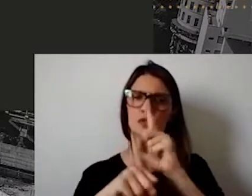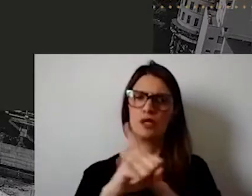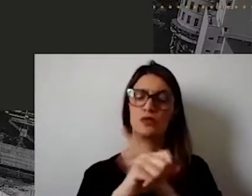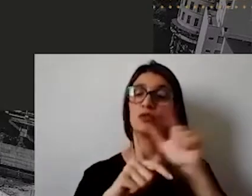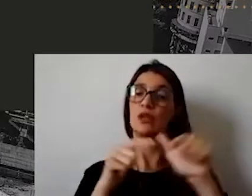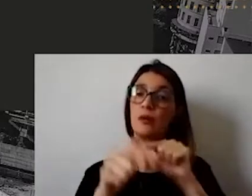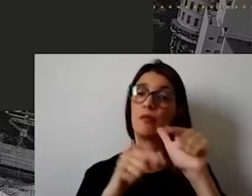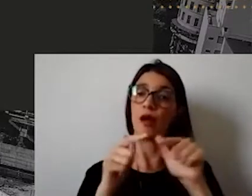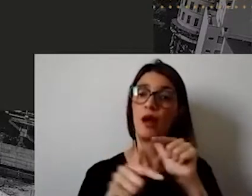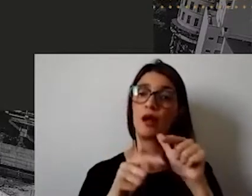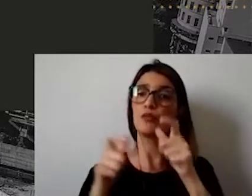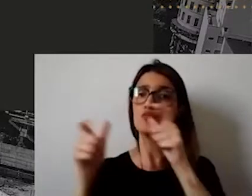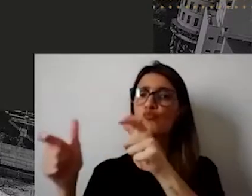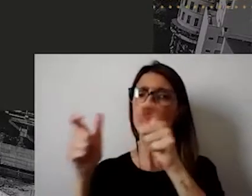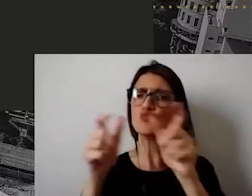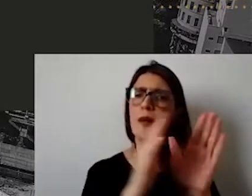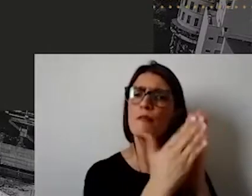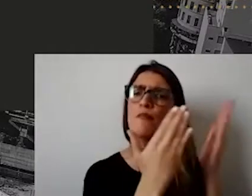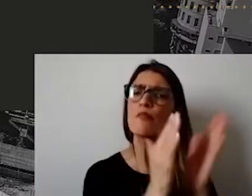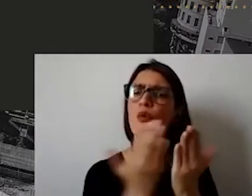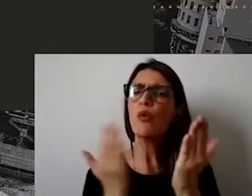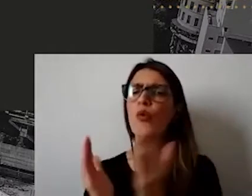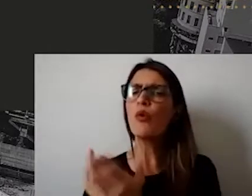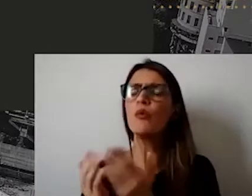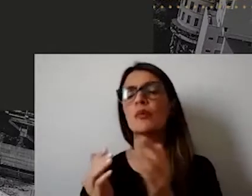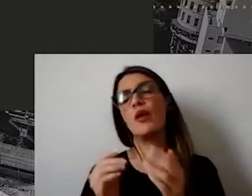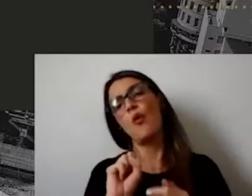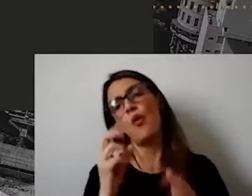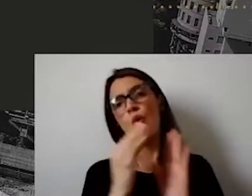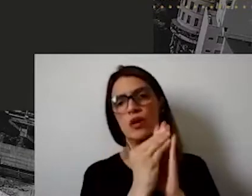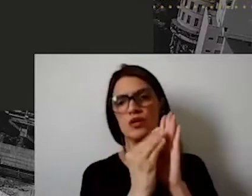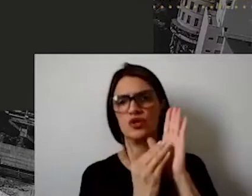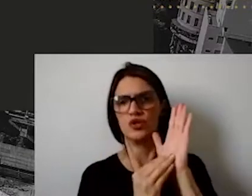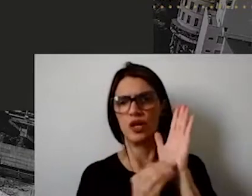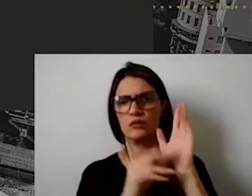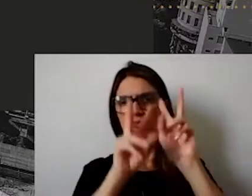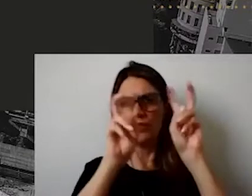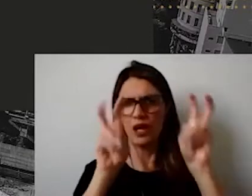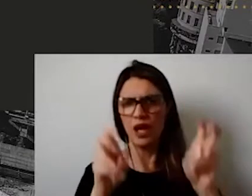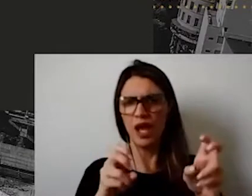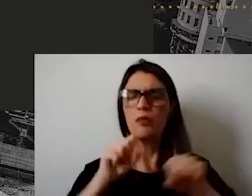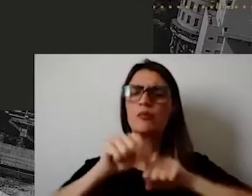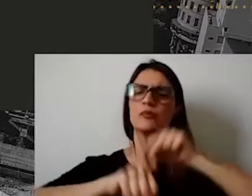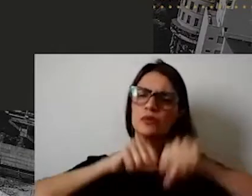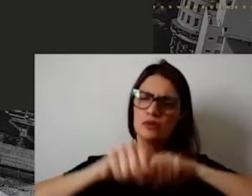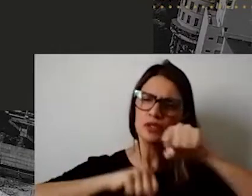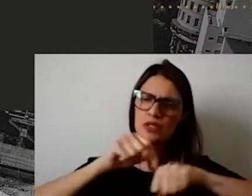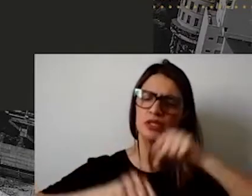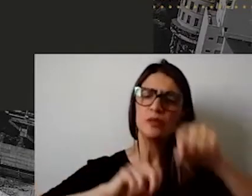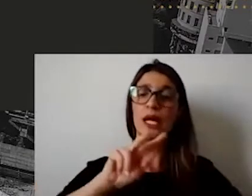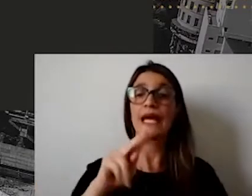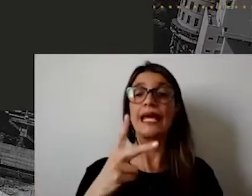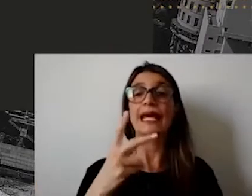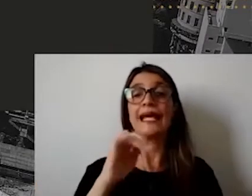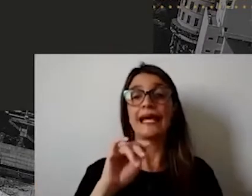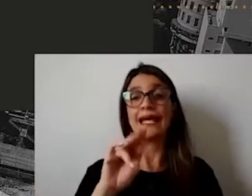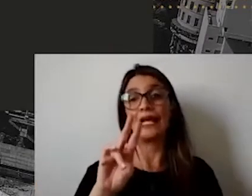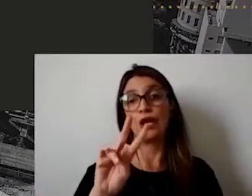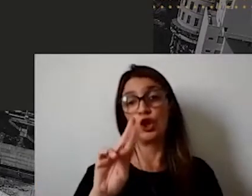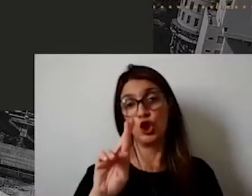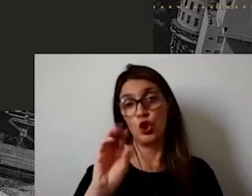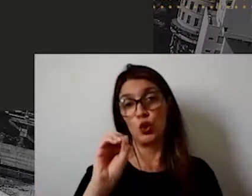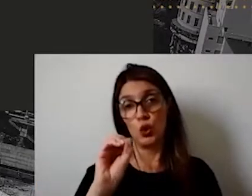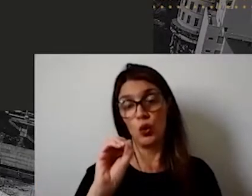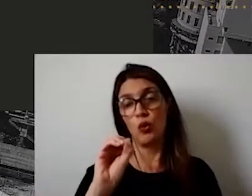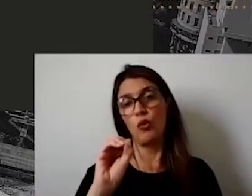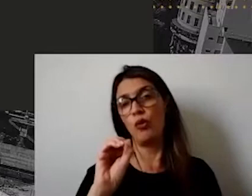periferia ou com diferentes agendas temáticas, bicicleta, agricultura orgânica, etc., e que mostram também no